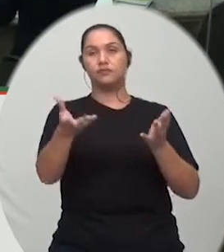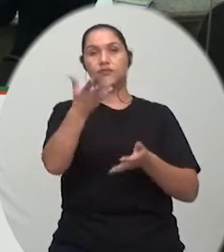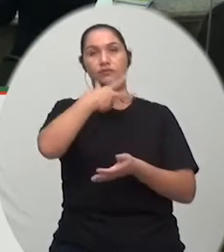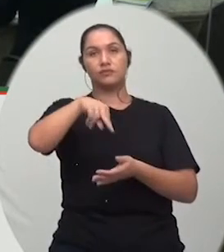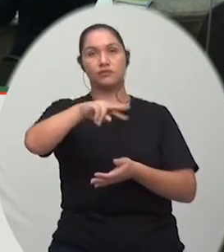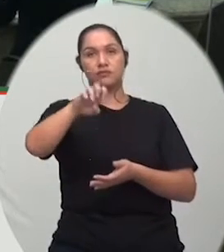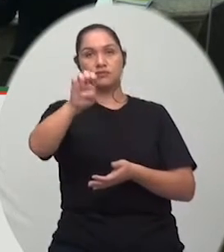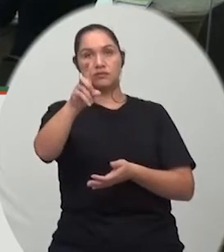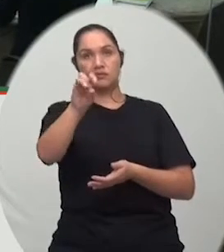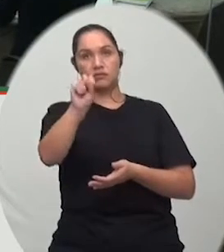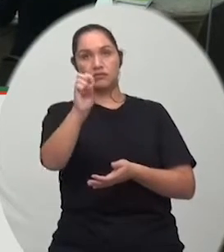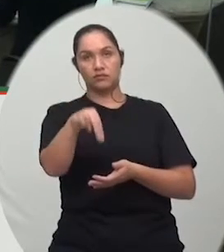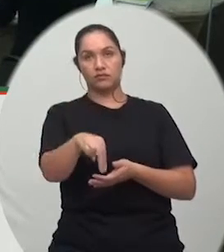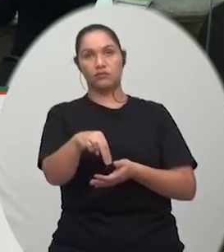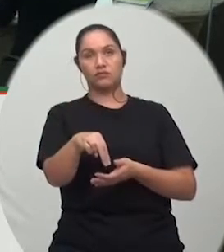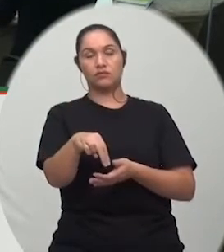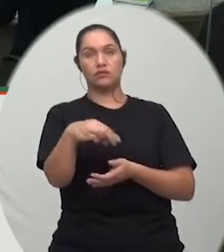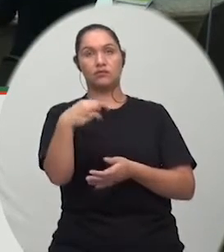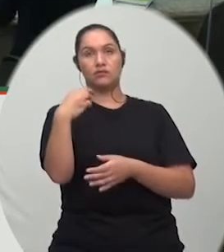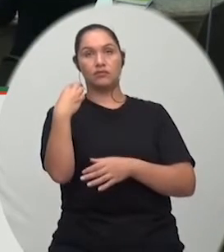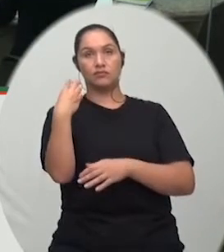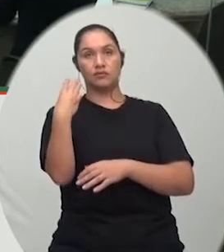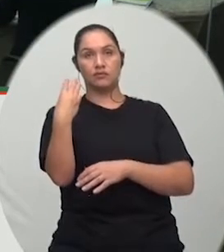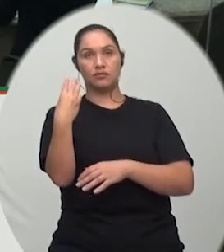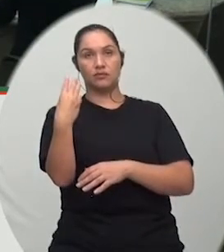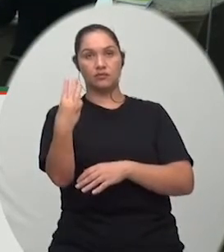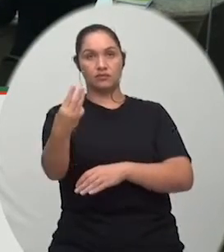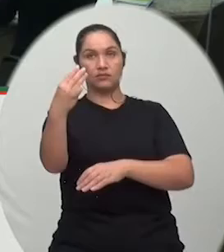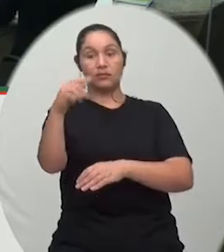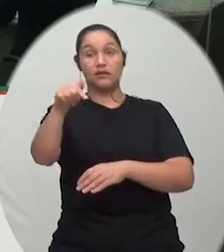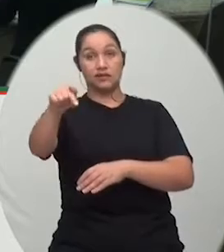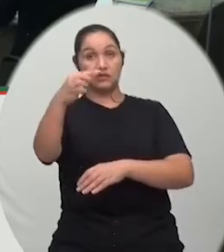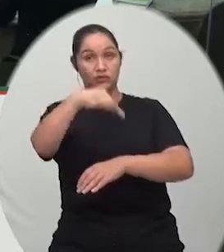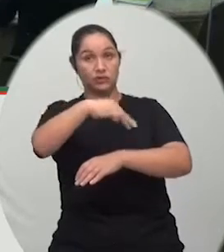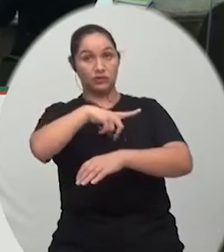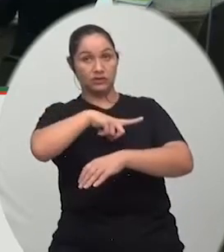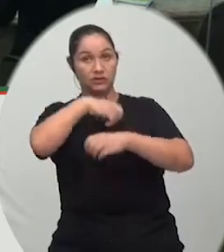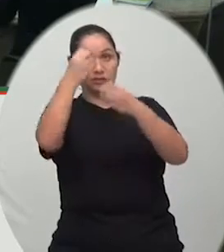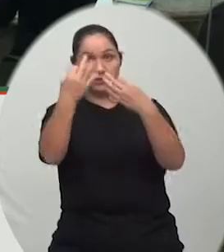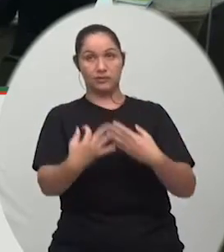vereador Edson Luiz do Nascimento. Vossa Excelência dispõe de 7 minutos.